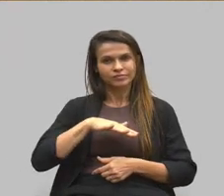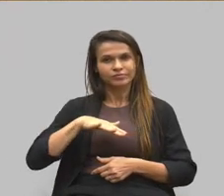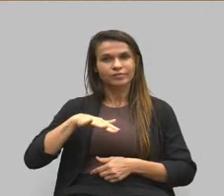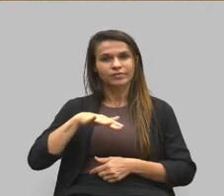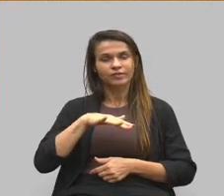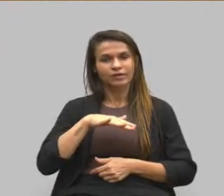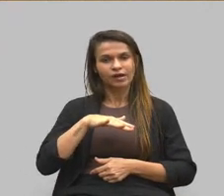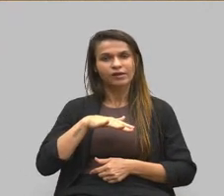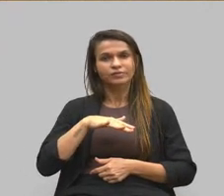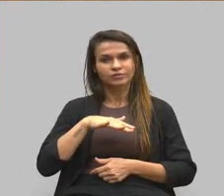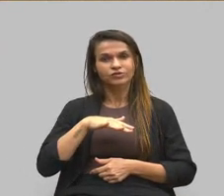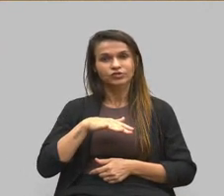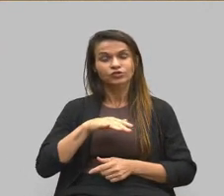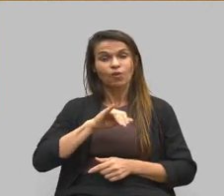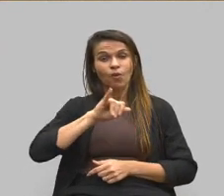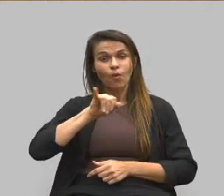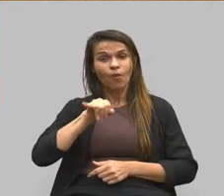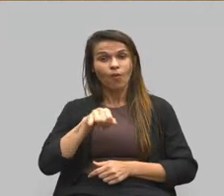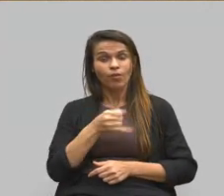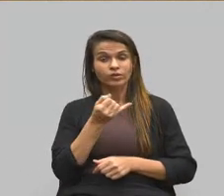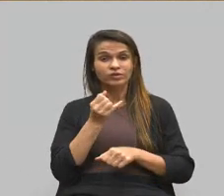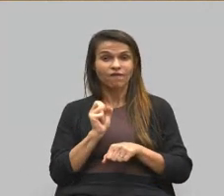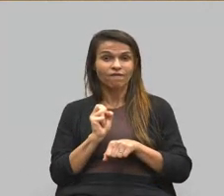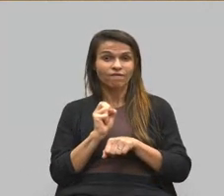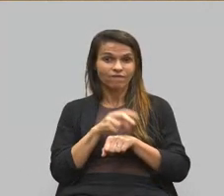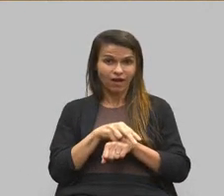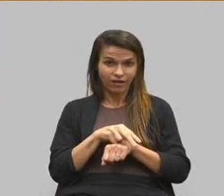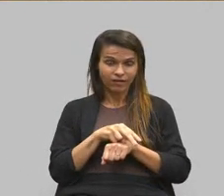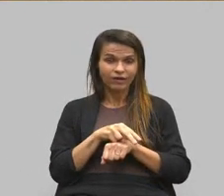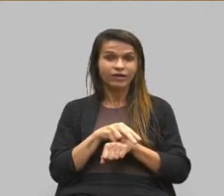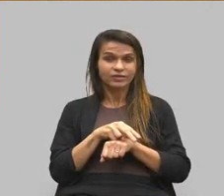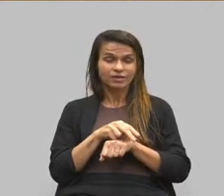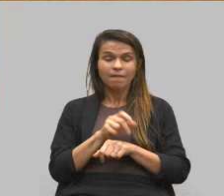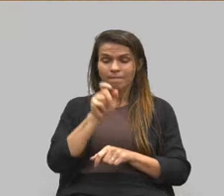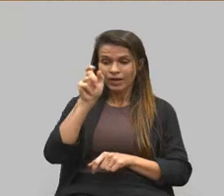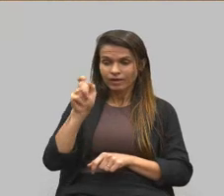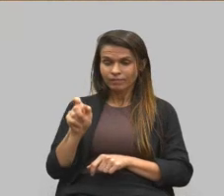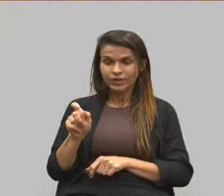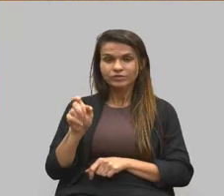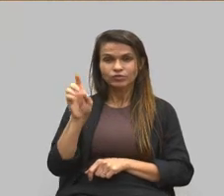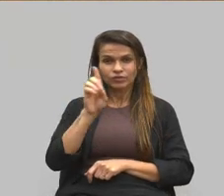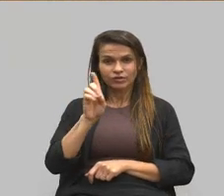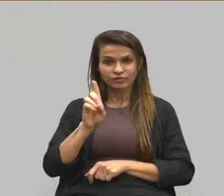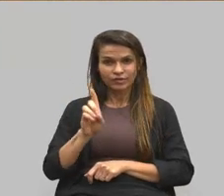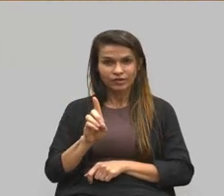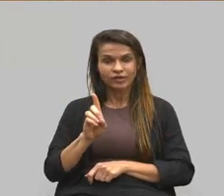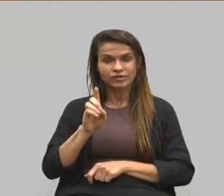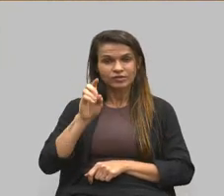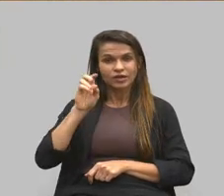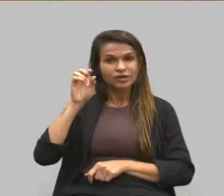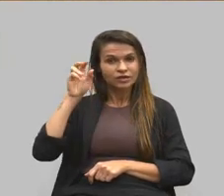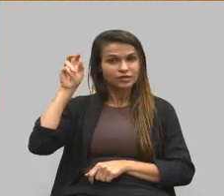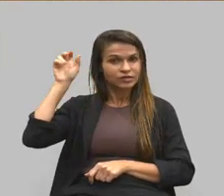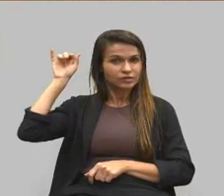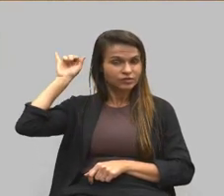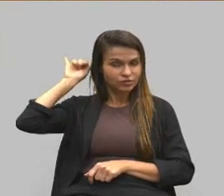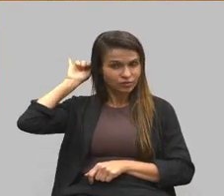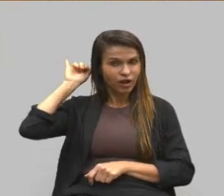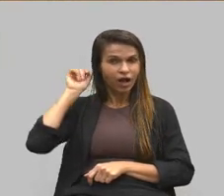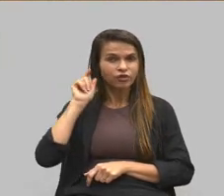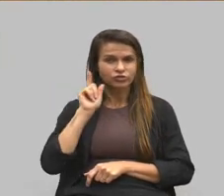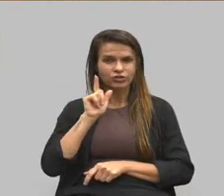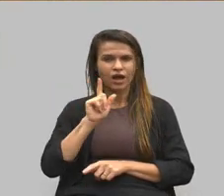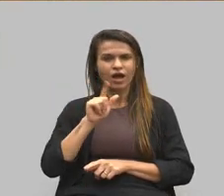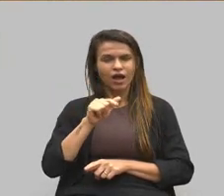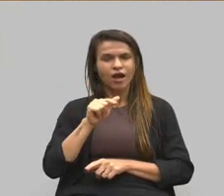de oportunizar vagas para pessoas com deficiência intelectual que já é um passo concreto